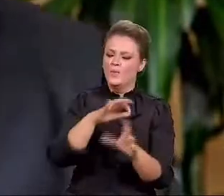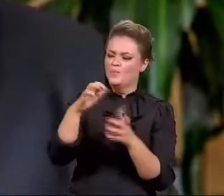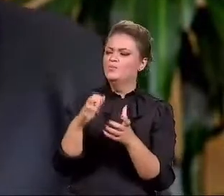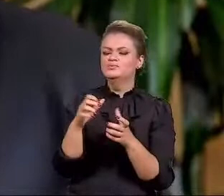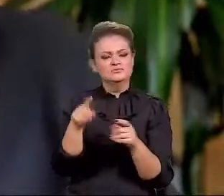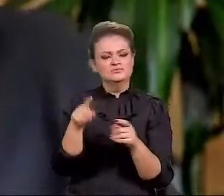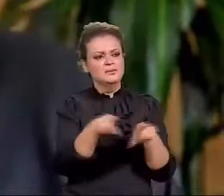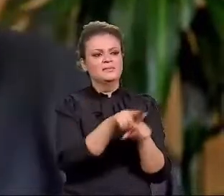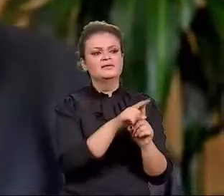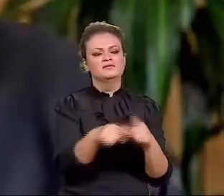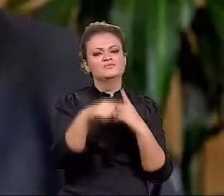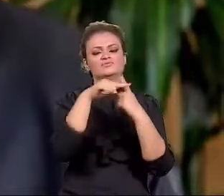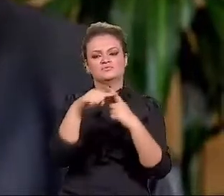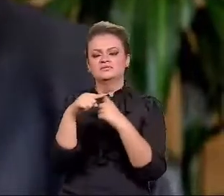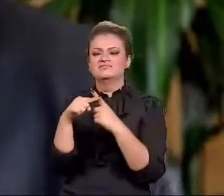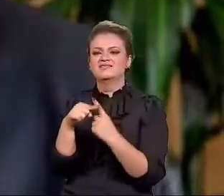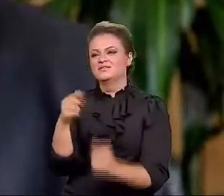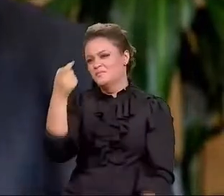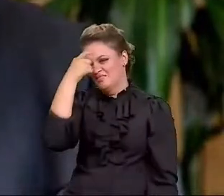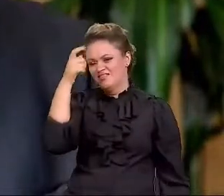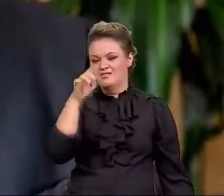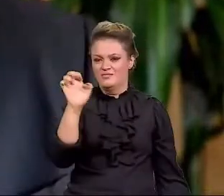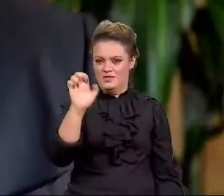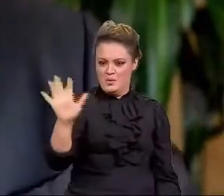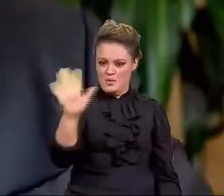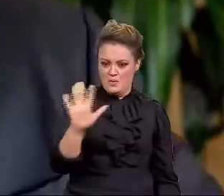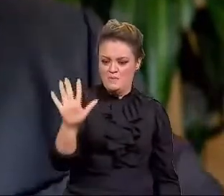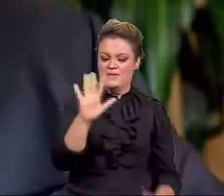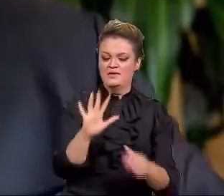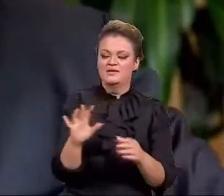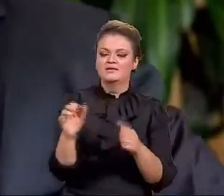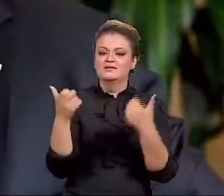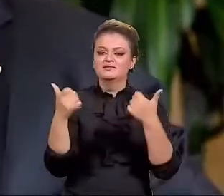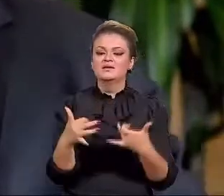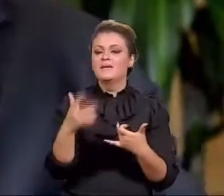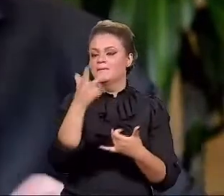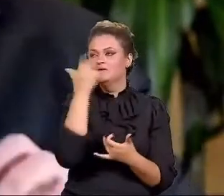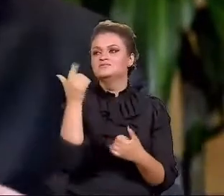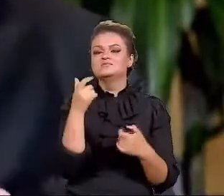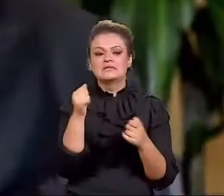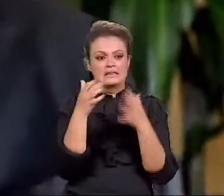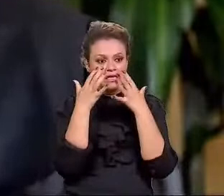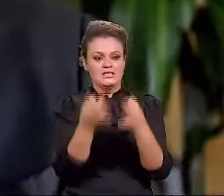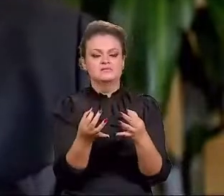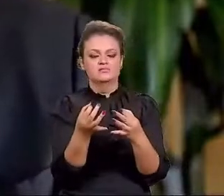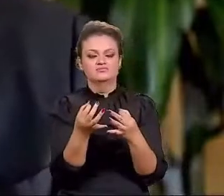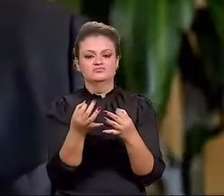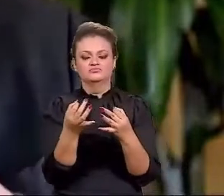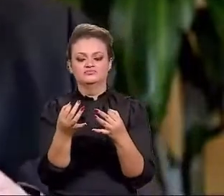União Europeia que é importante as pessoas prestarem atenção. Na União Europeia agora, o